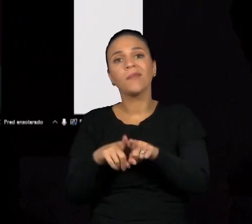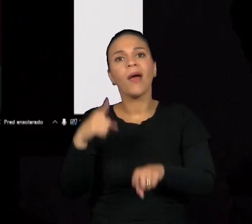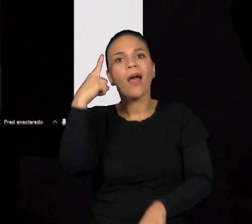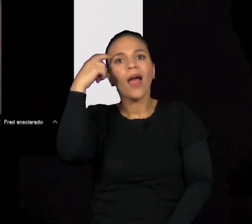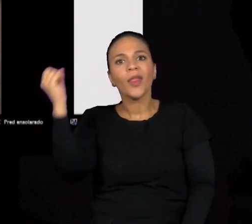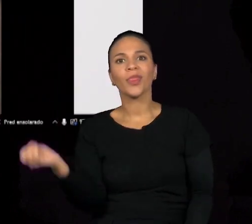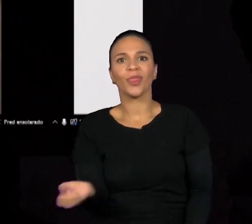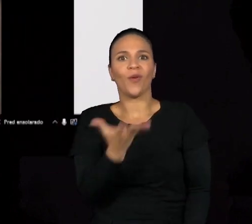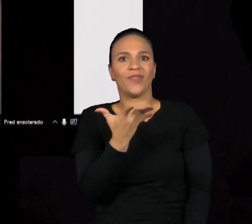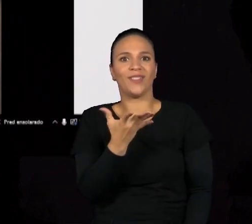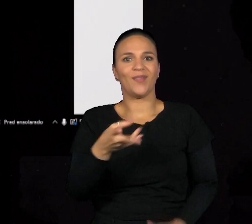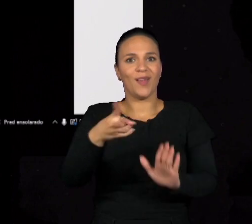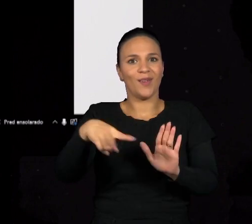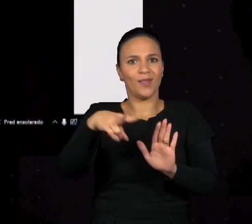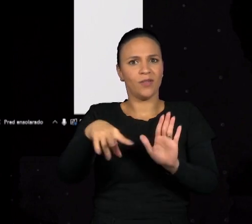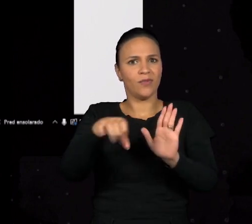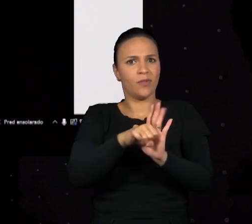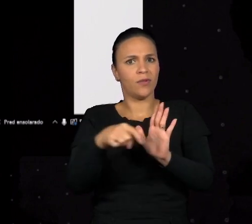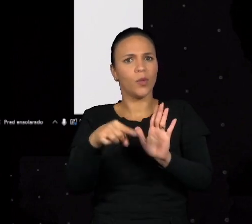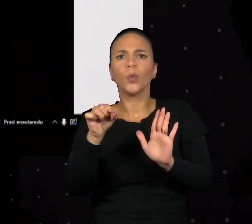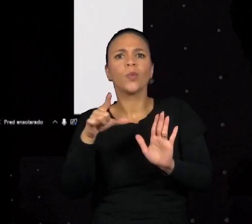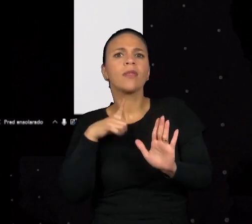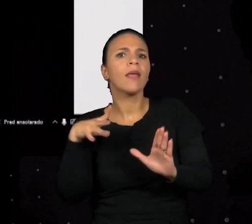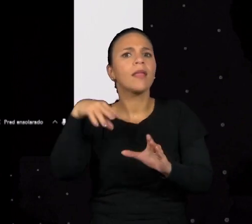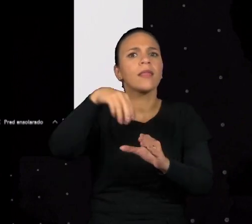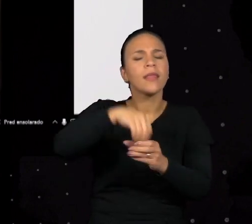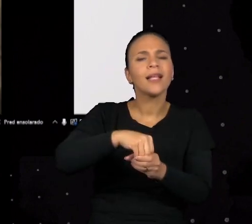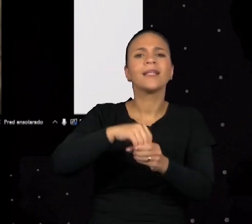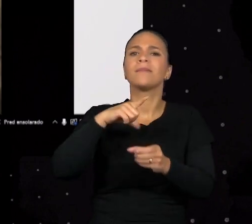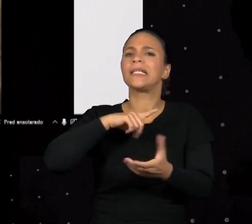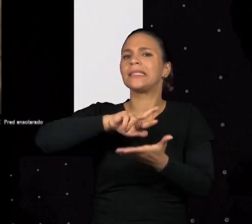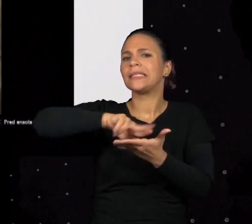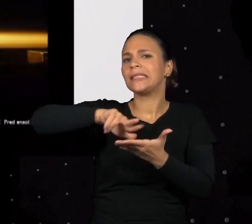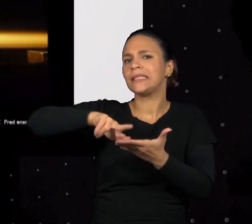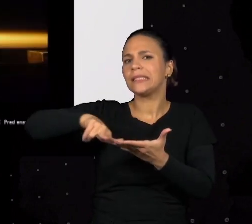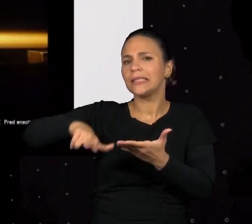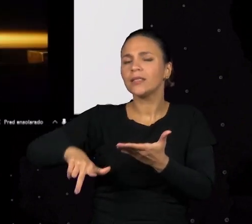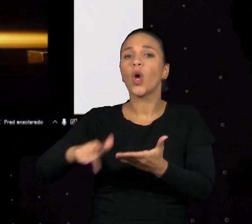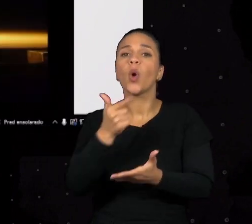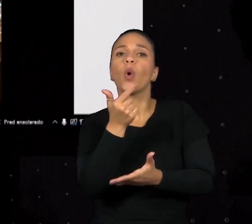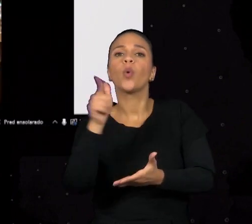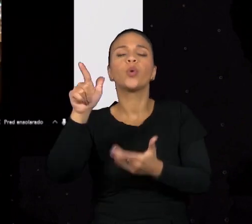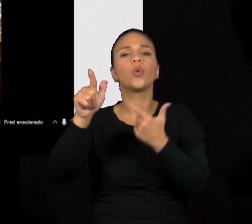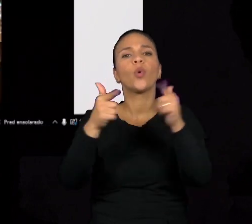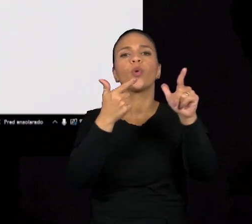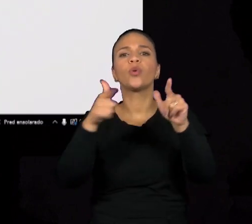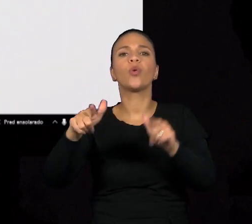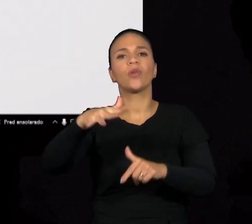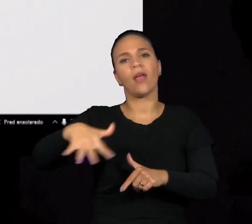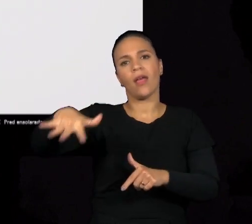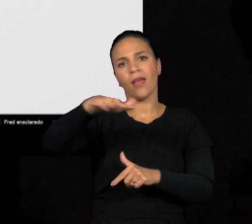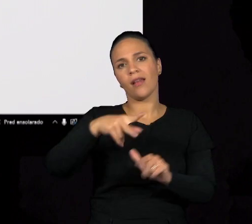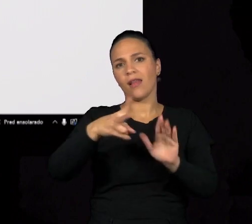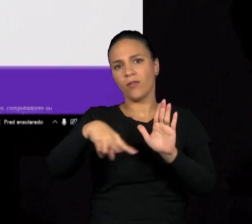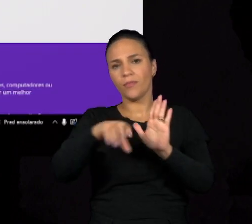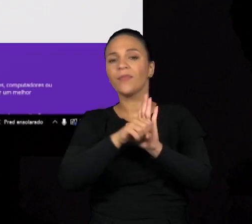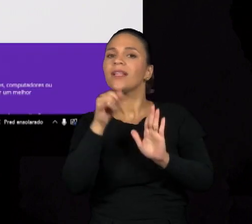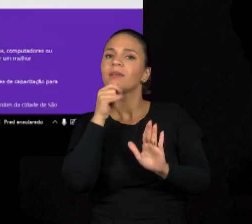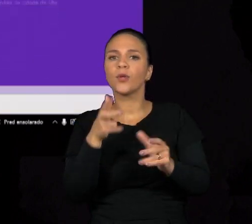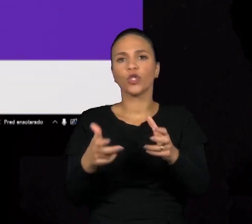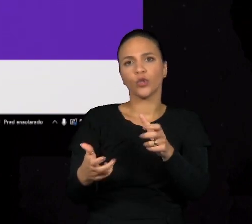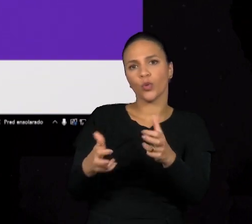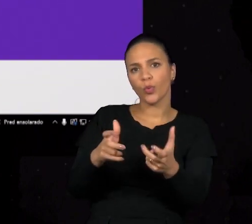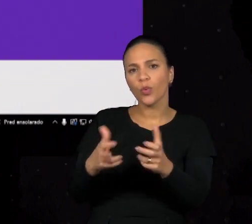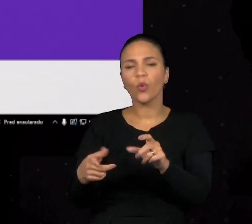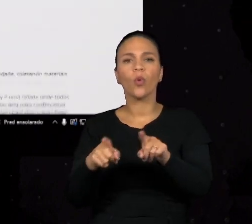audiovisual, que compreende todas as ações voltadas para outros conteúdos do audiovisual, seja para games, seja